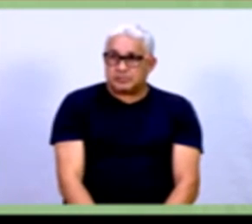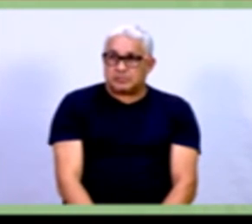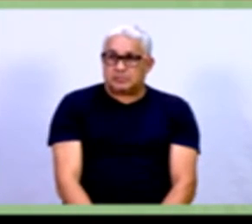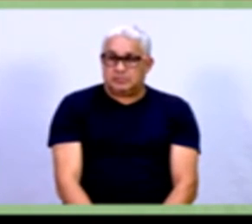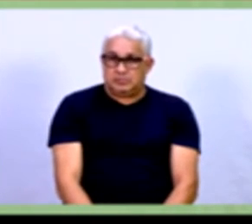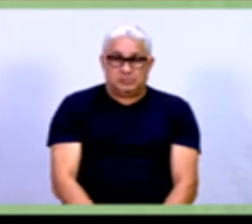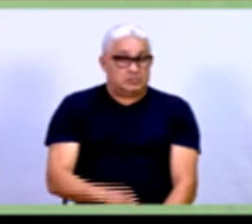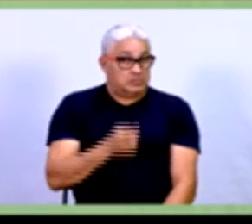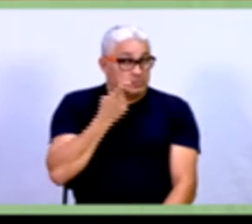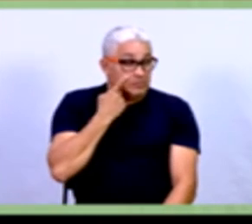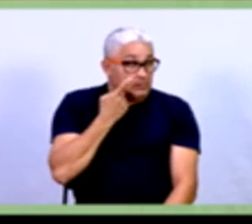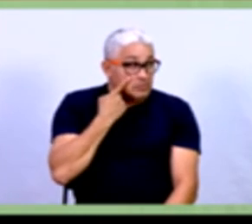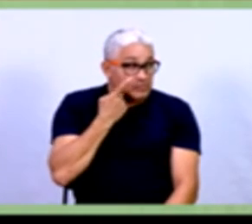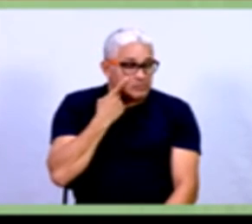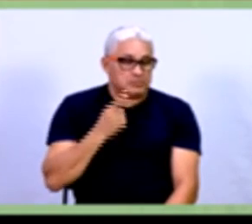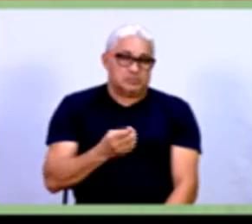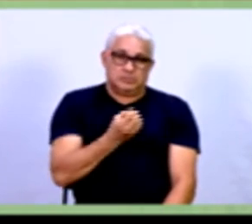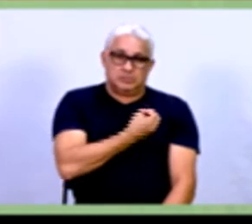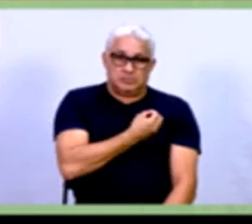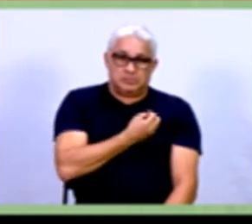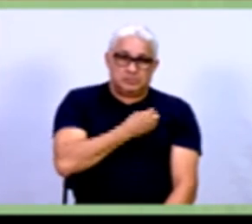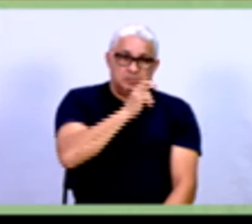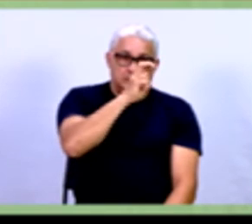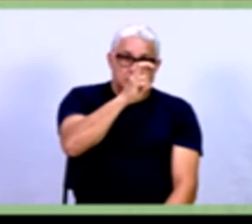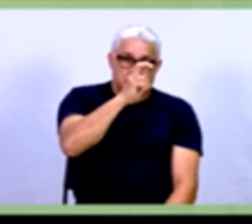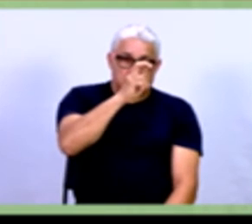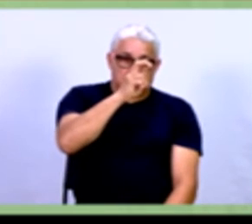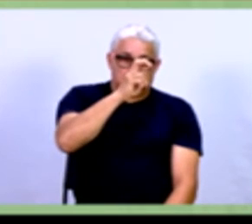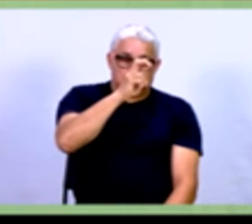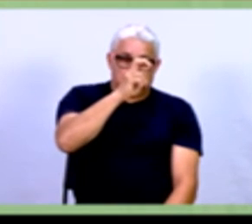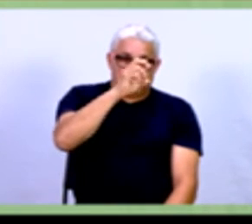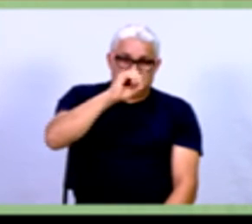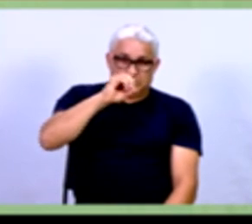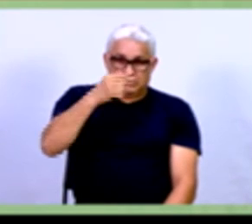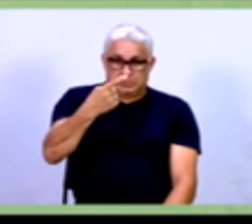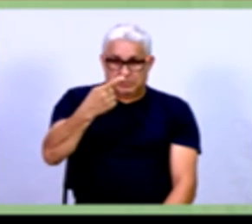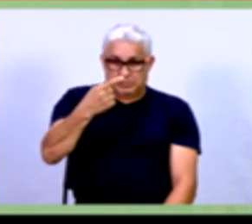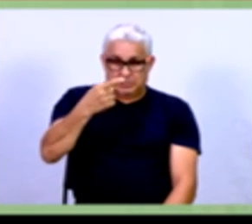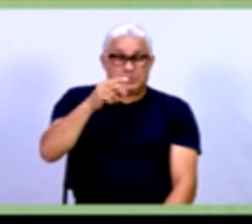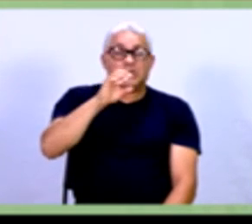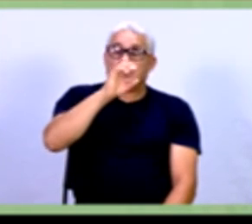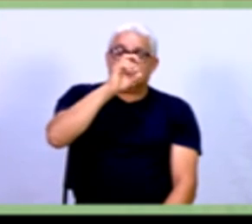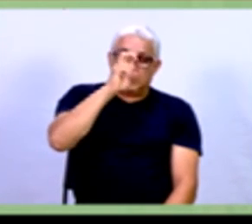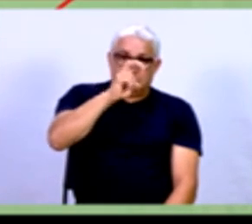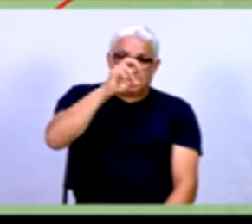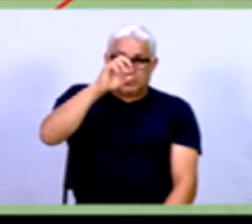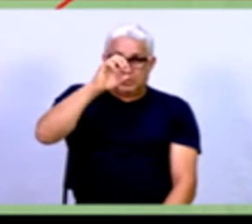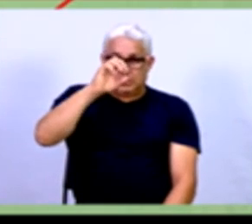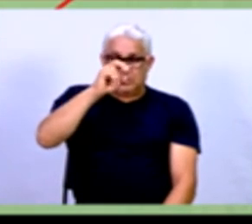Prestem bem atenção nesses números aqui. 502,50 do limite inferior,